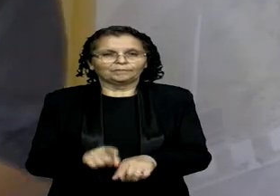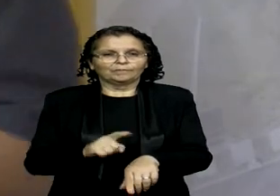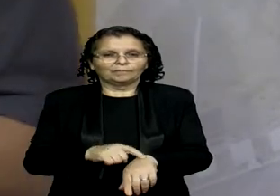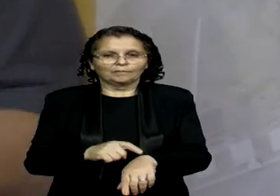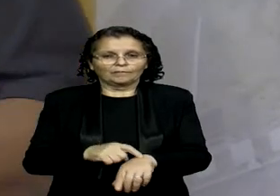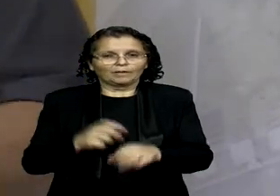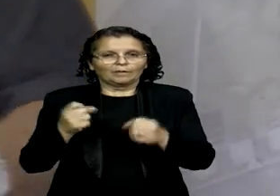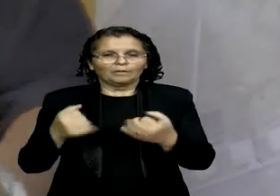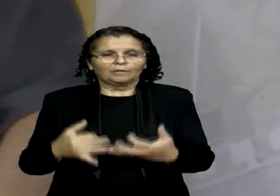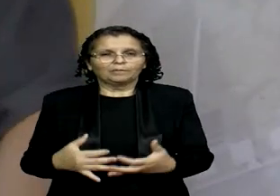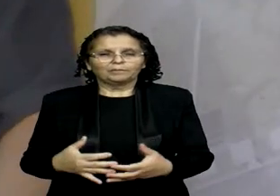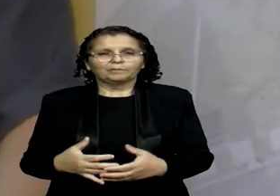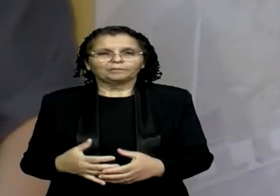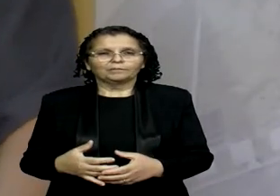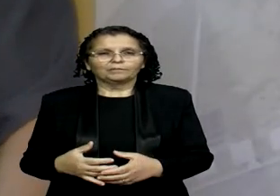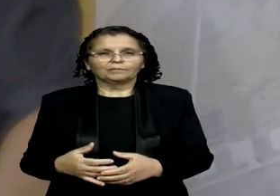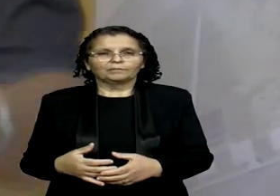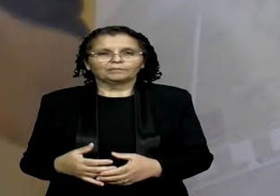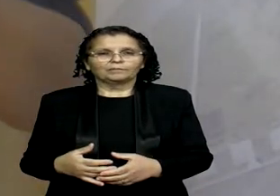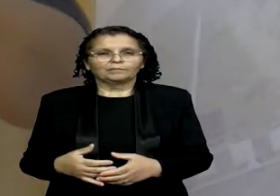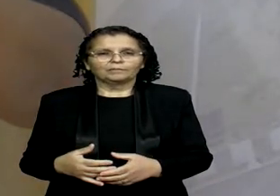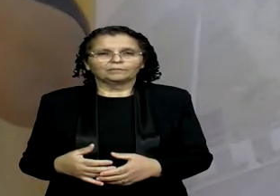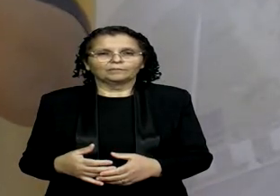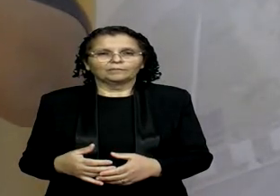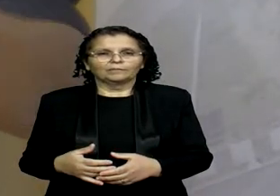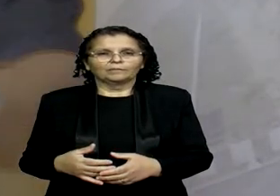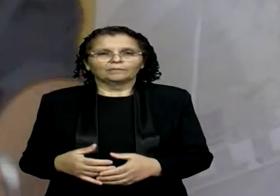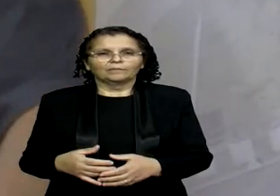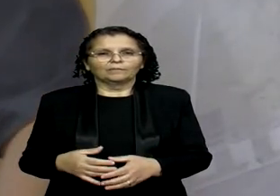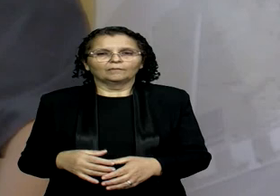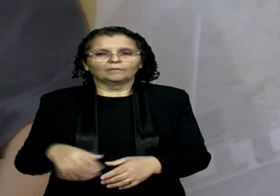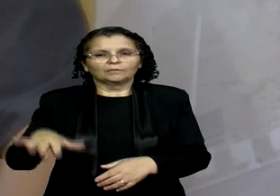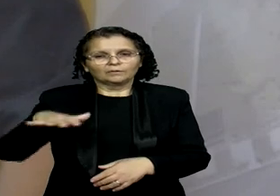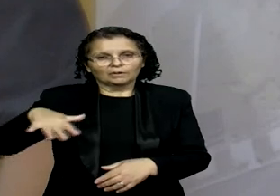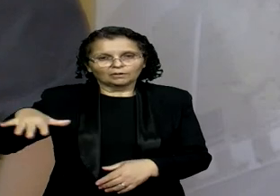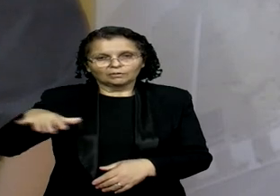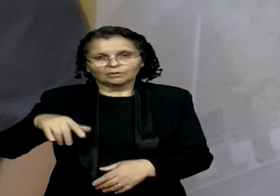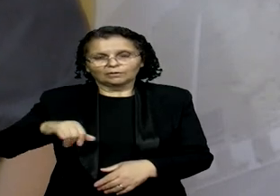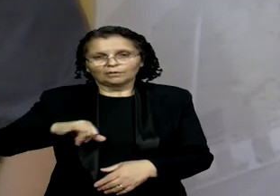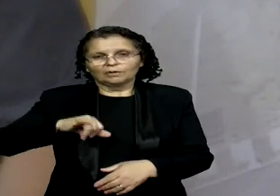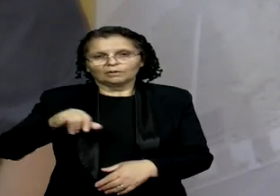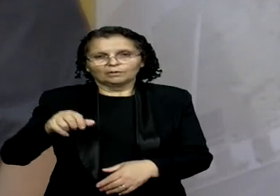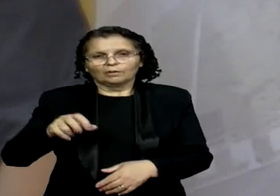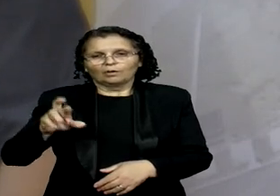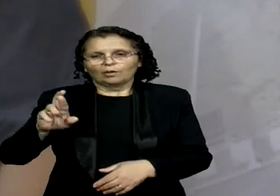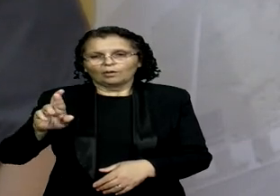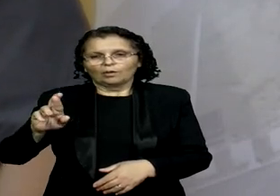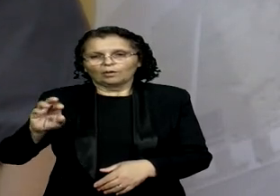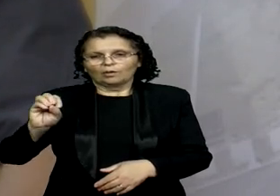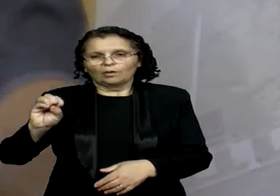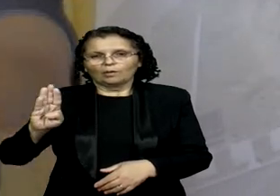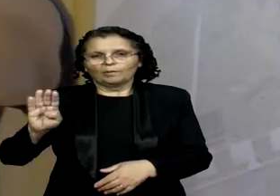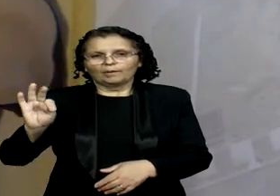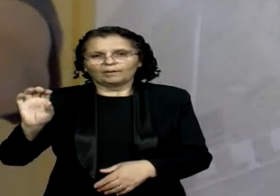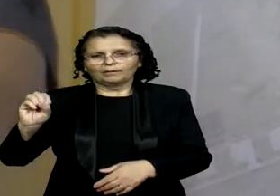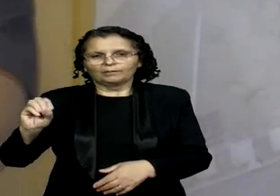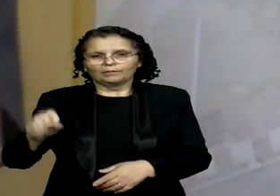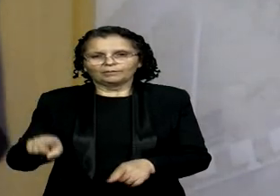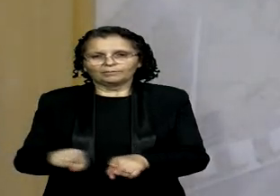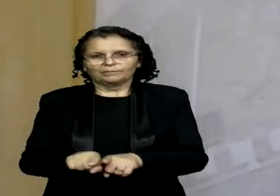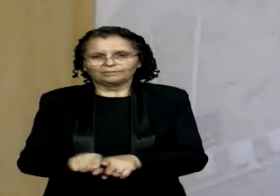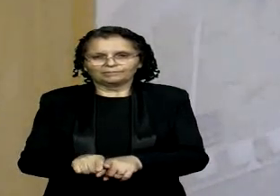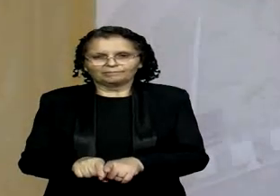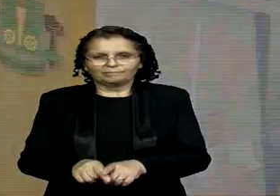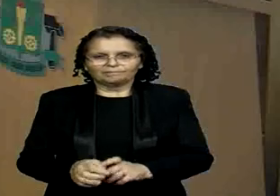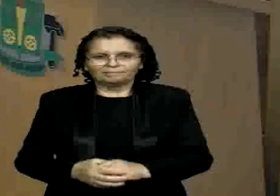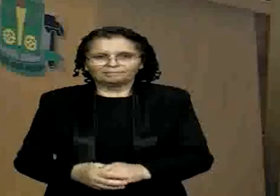mas mudar um pouquinho aqui. Jardim Roberto e região, está aí de novo a solução. Falou, Dinei.